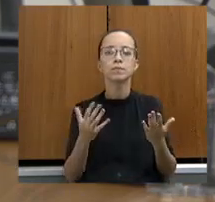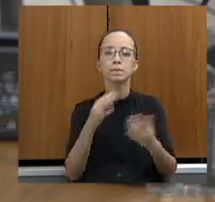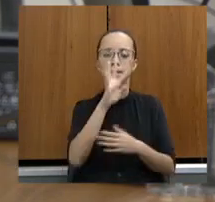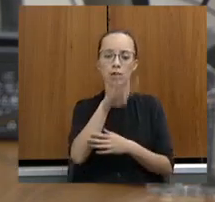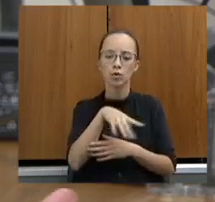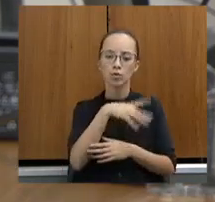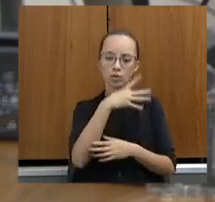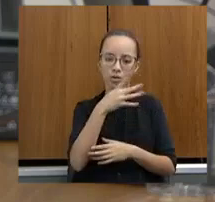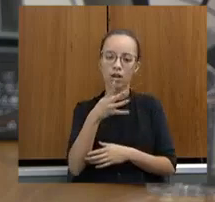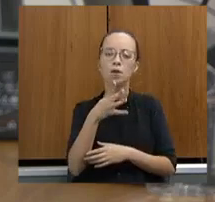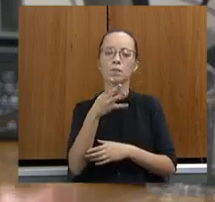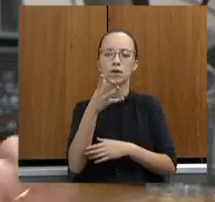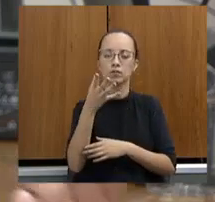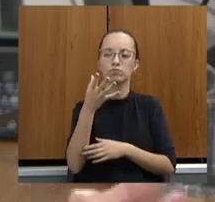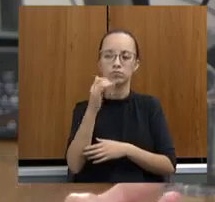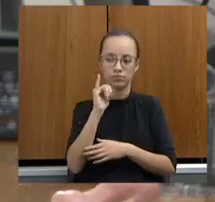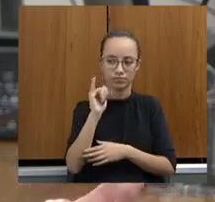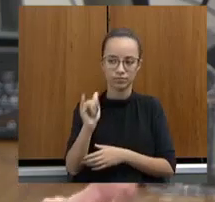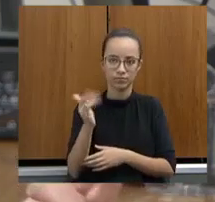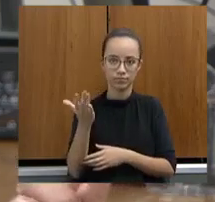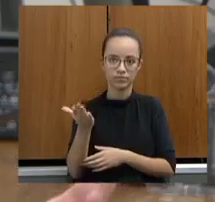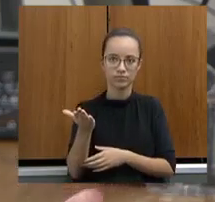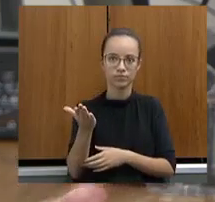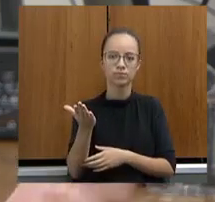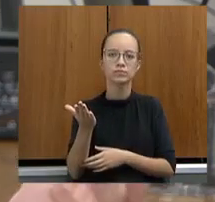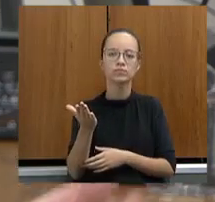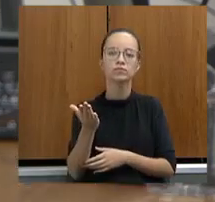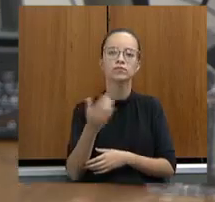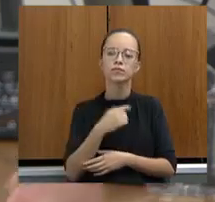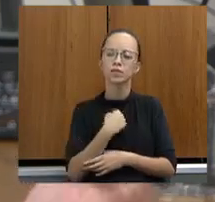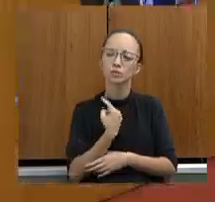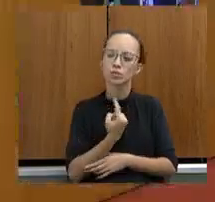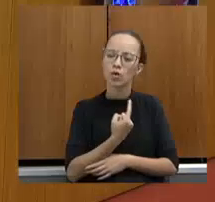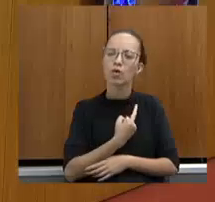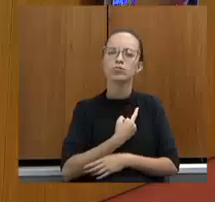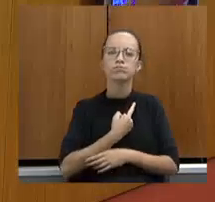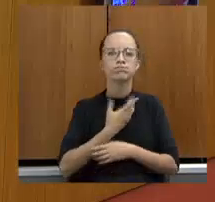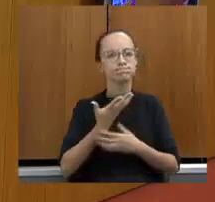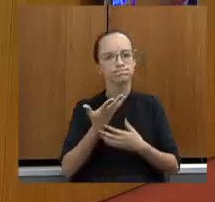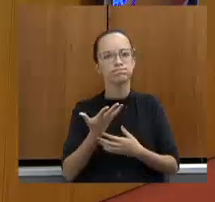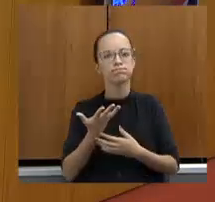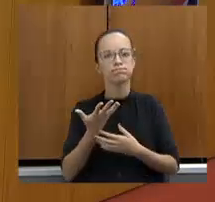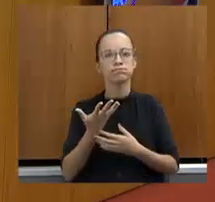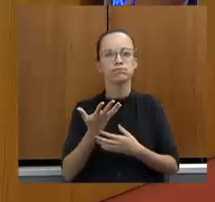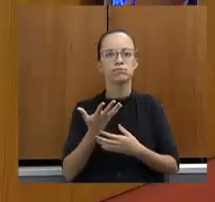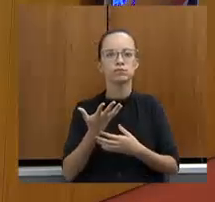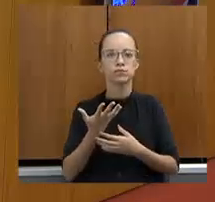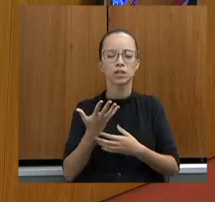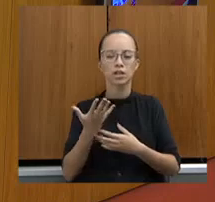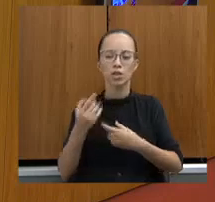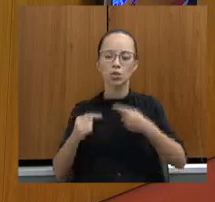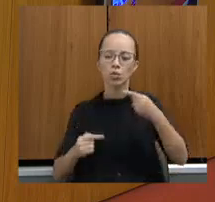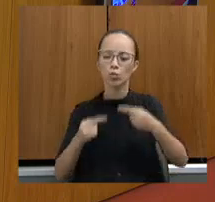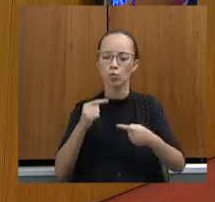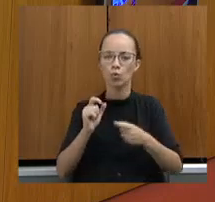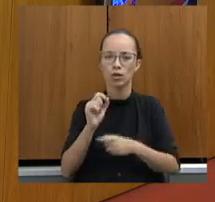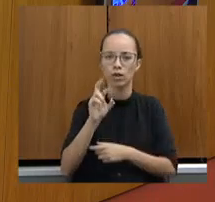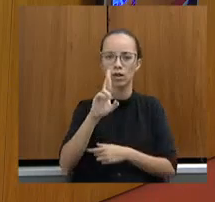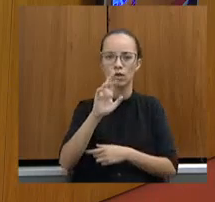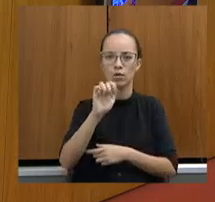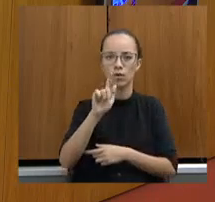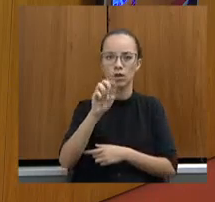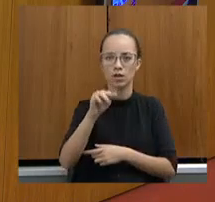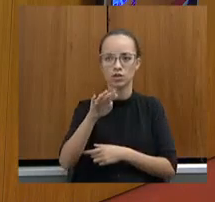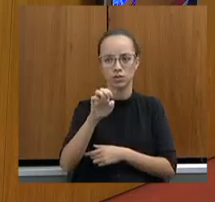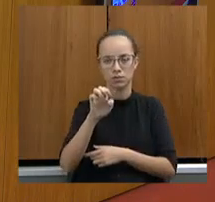eu coloquei e estamos abertos deputados na questão da discussão do Regime é legítimos tudo